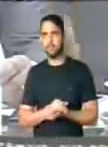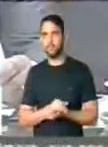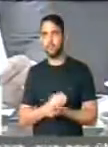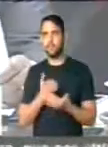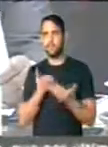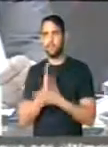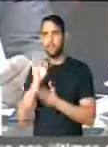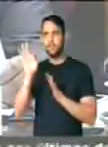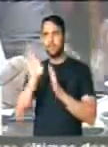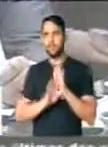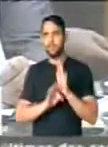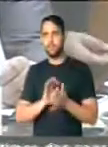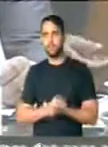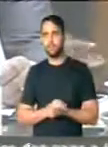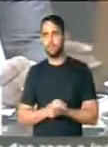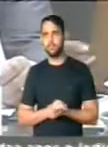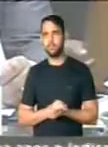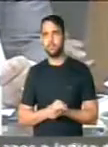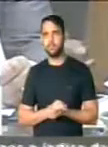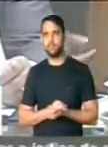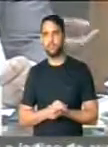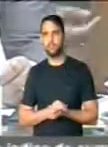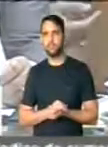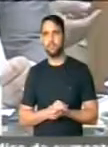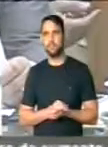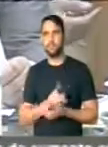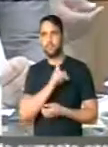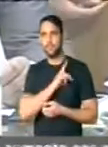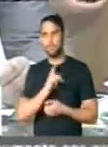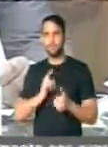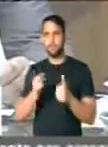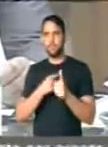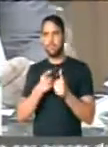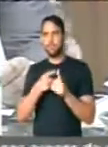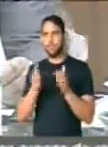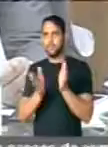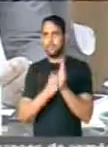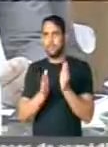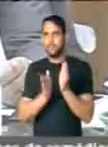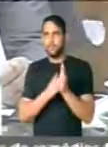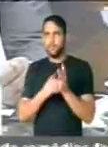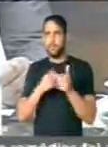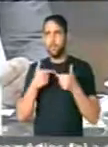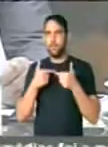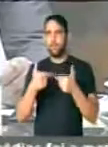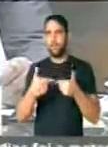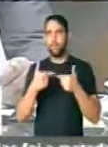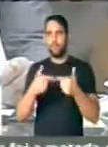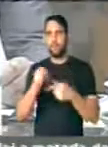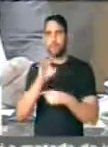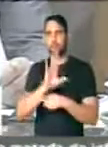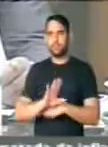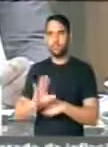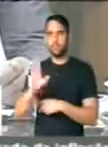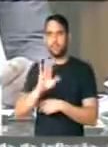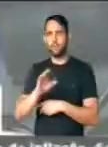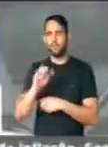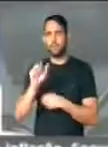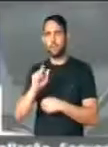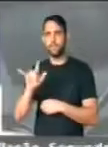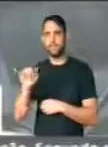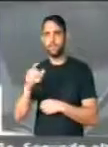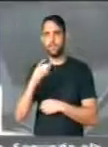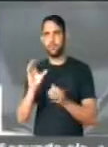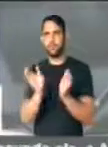passou o texto. Pode, presidente. Presidente, em primeiro lugar, parabenizar a luta nacional dos agentes